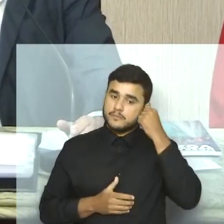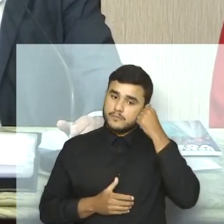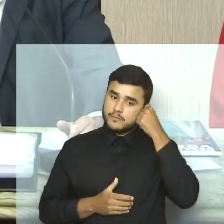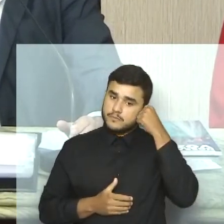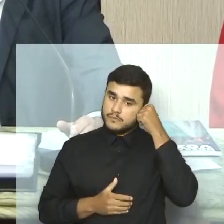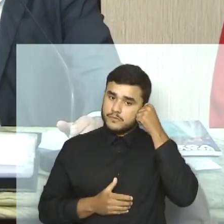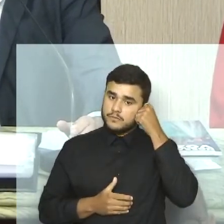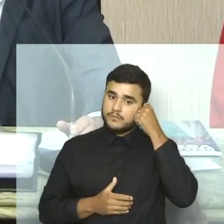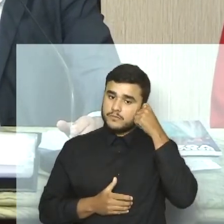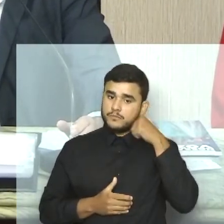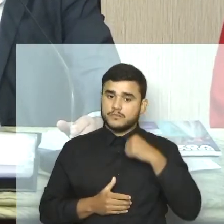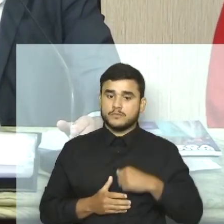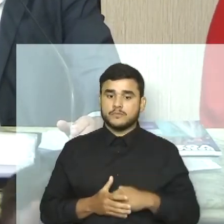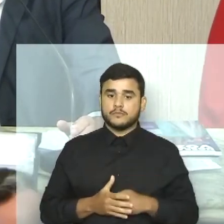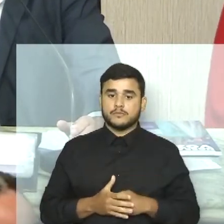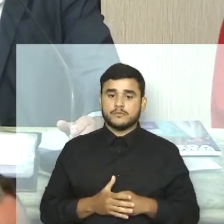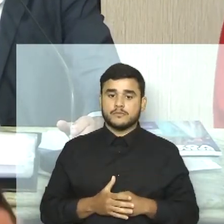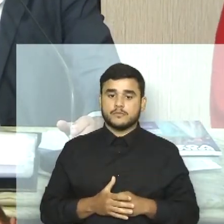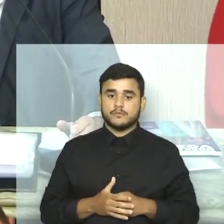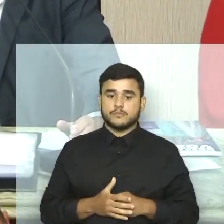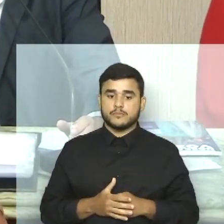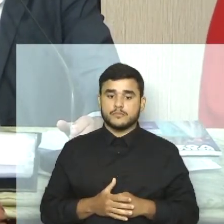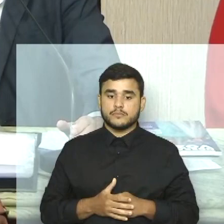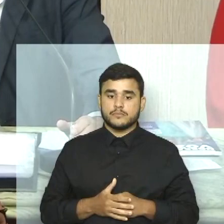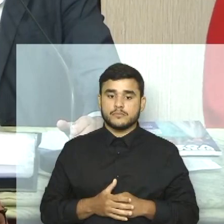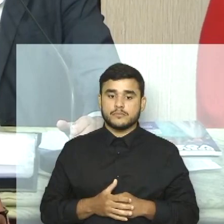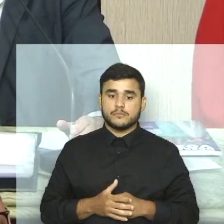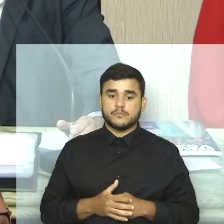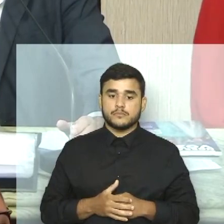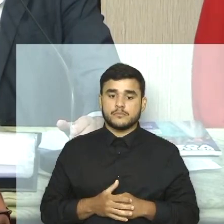Eu peço aí mais uma vez.